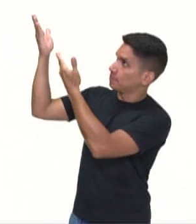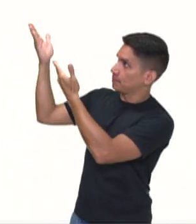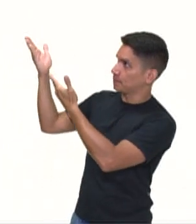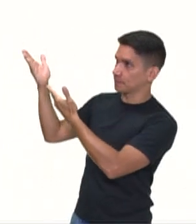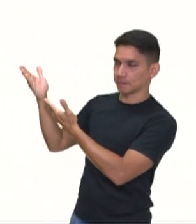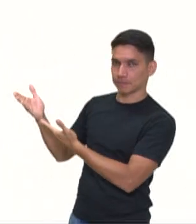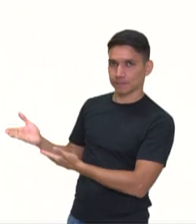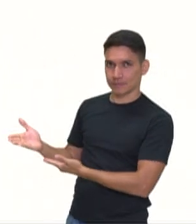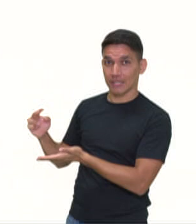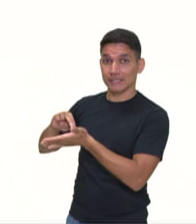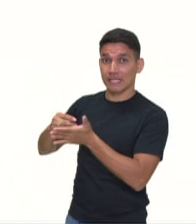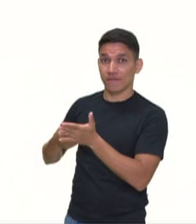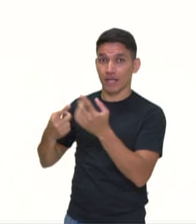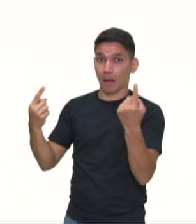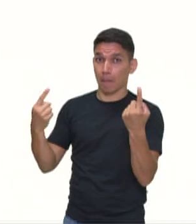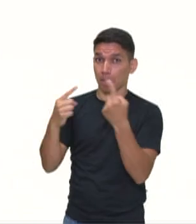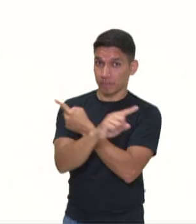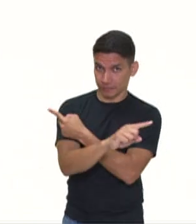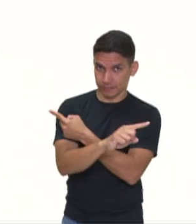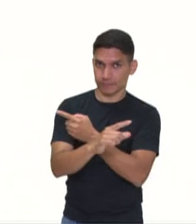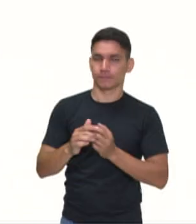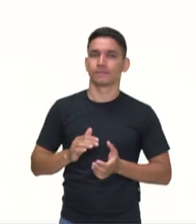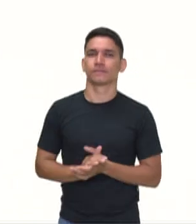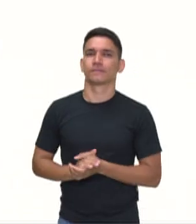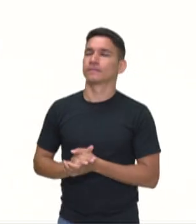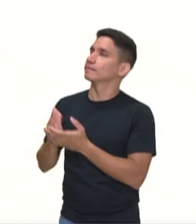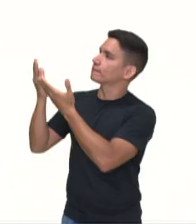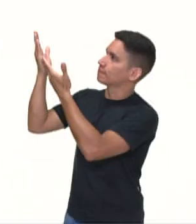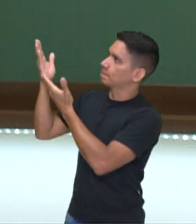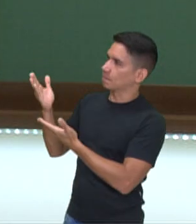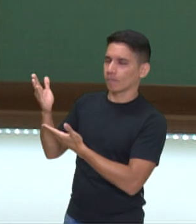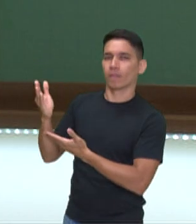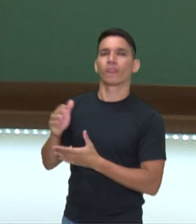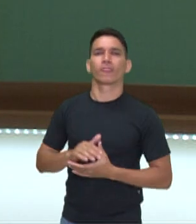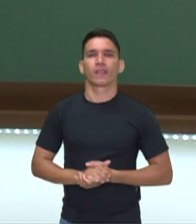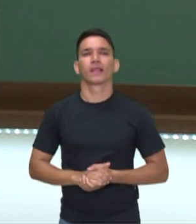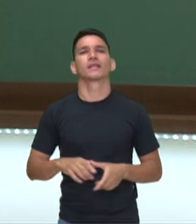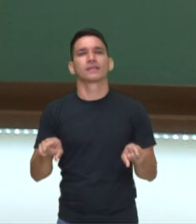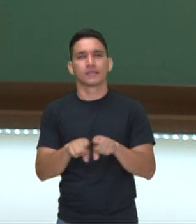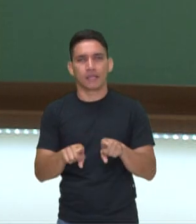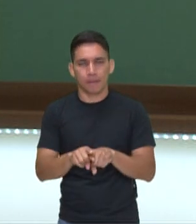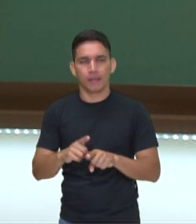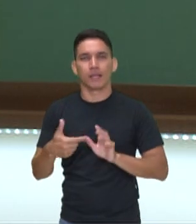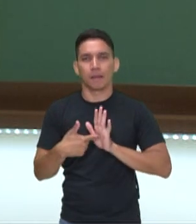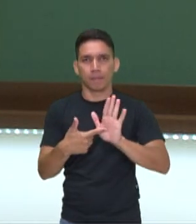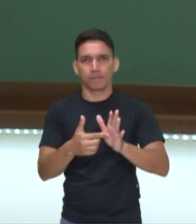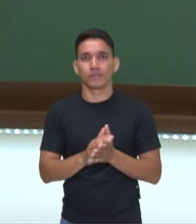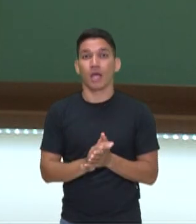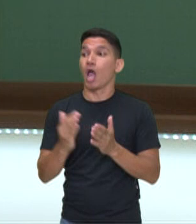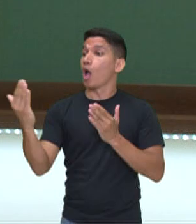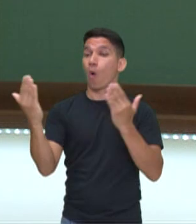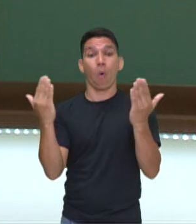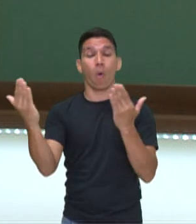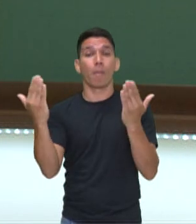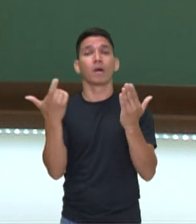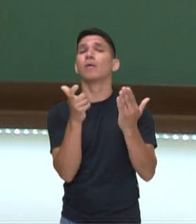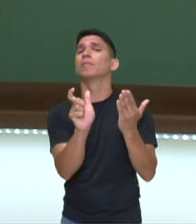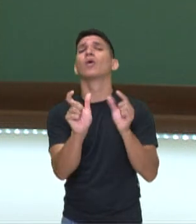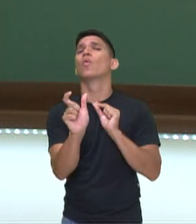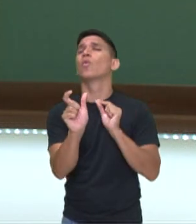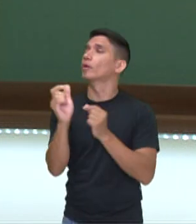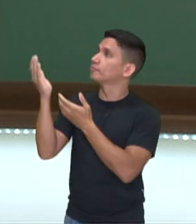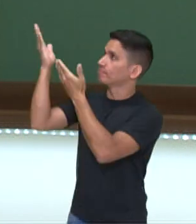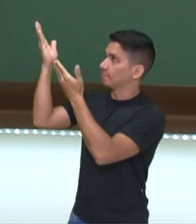né, mas, entretanto, embora, apesar de aqui também. Comparação, like e as,